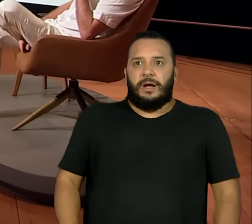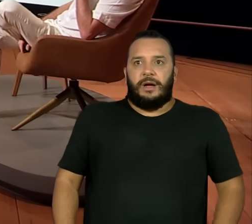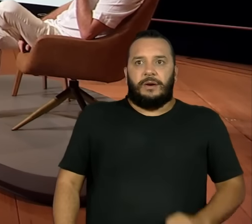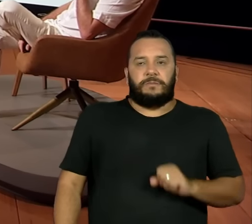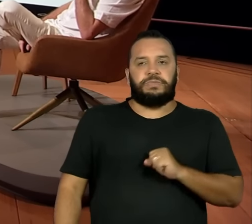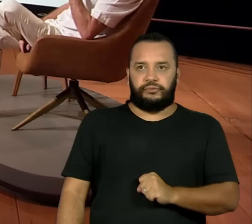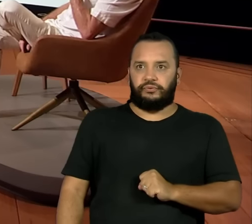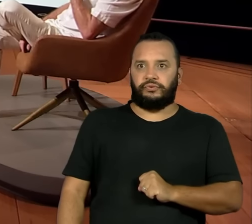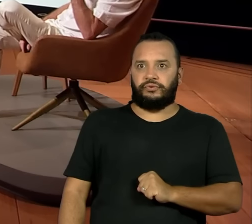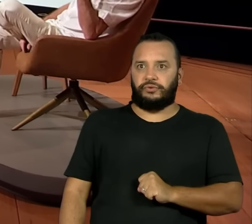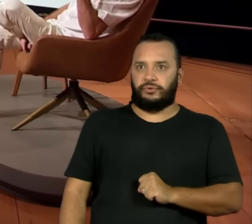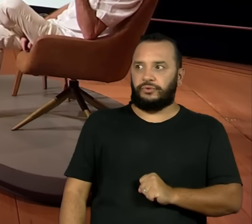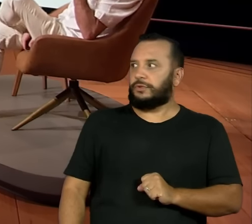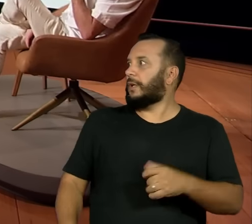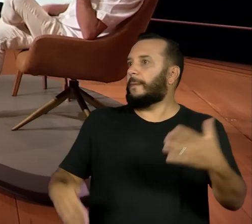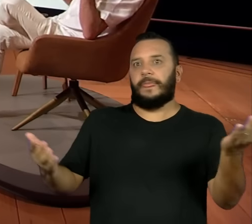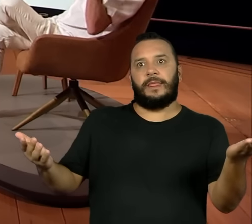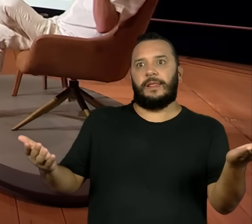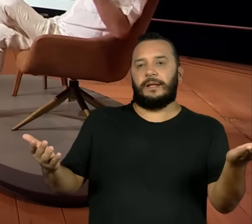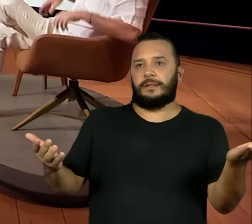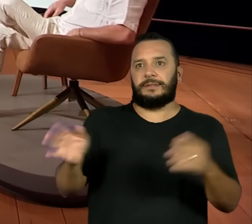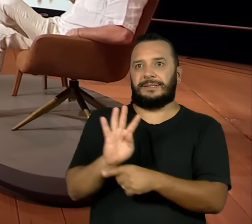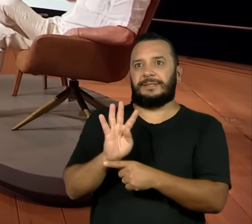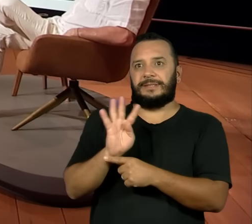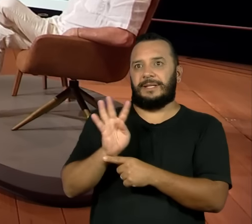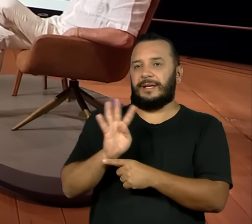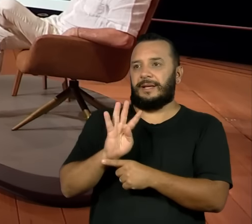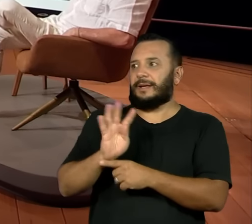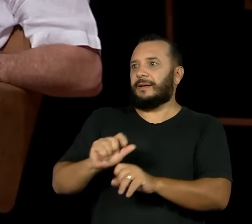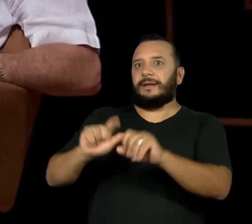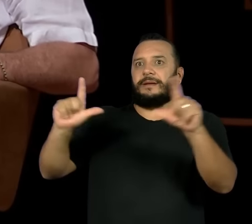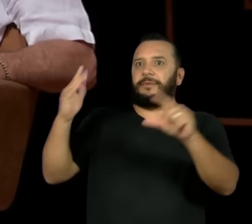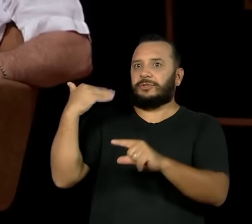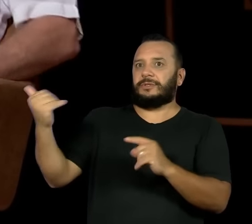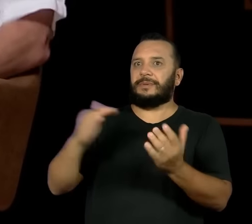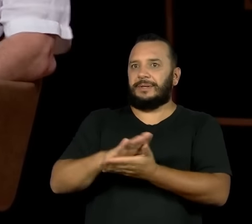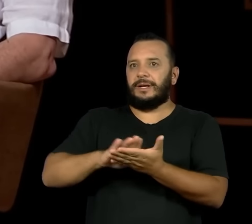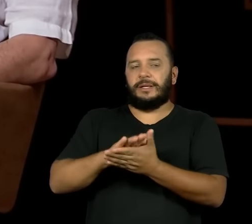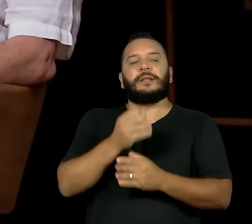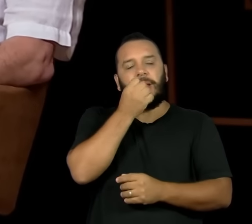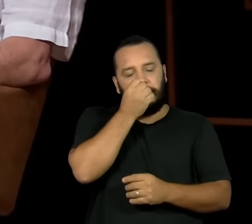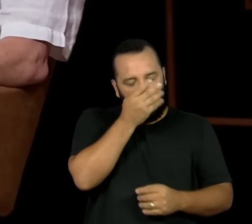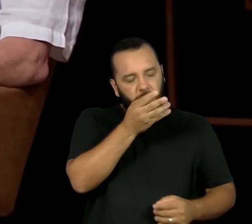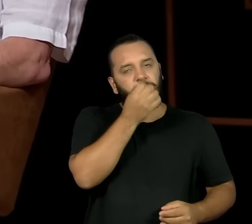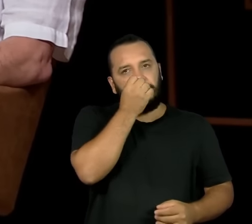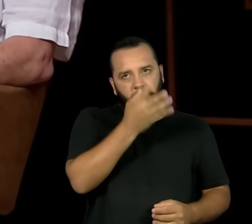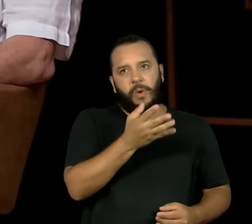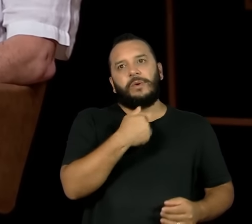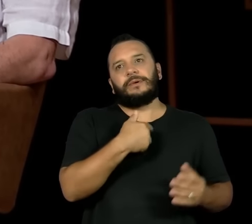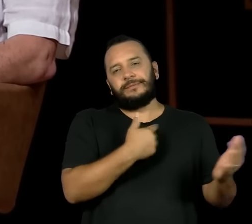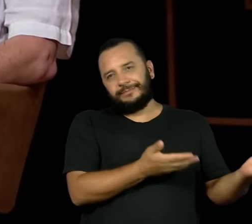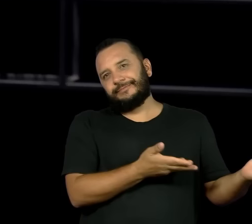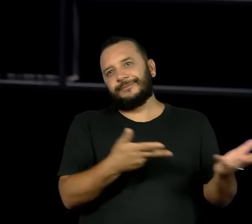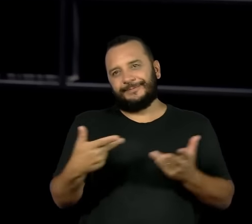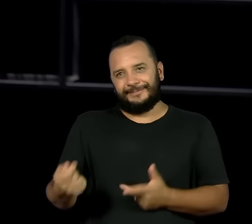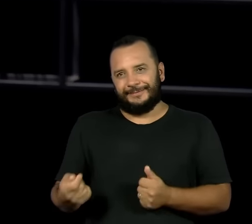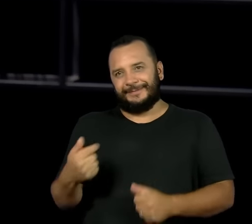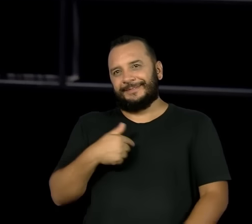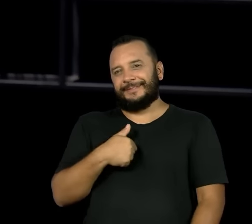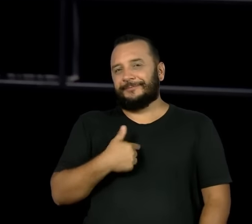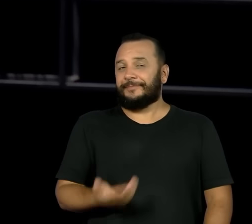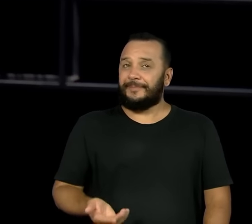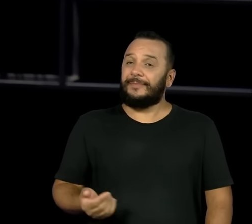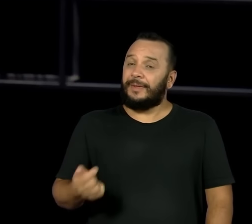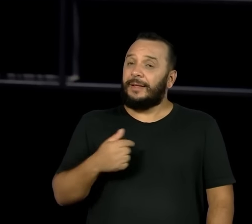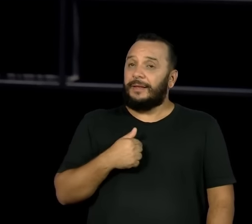bufando Cadê o cinema e acho que o cinema ouviu falou tá bom entendeu porque é muito tempo que eu já queria fazer eu fiz um